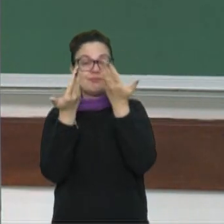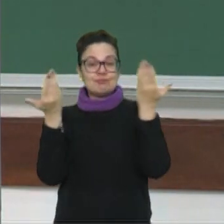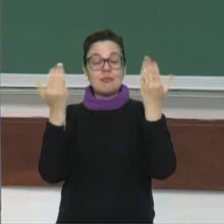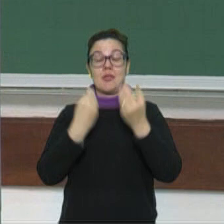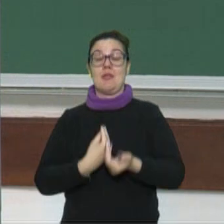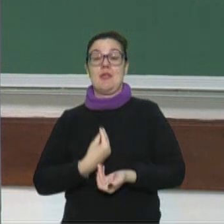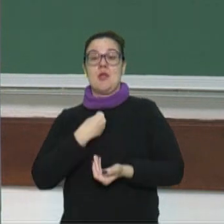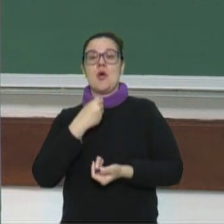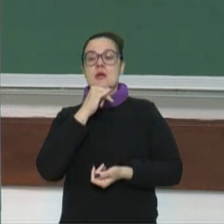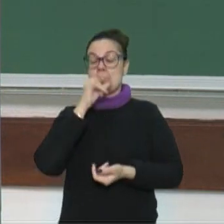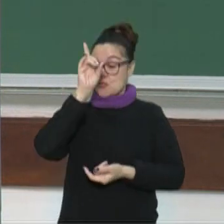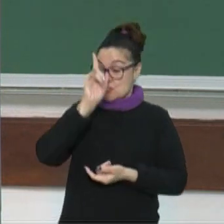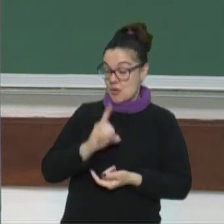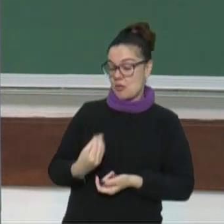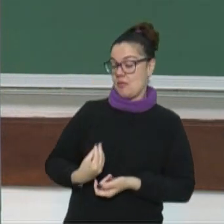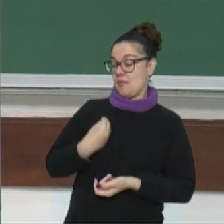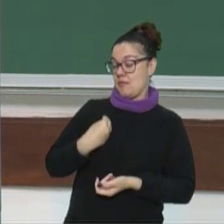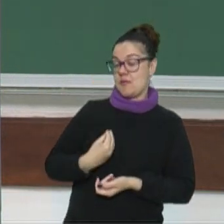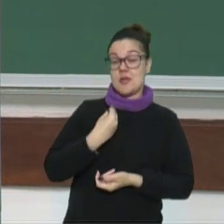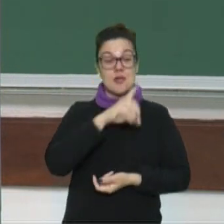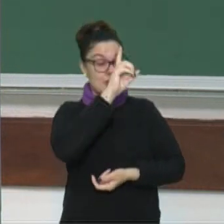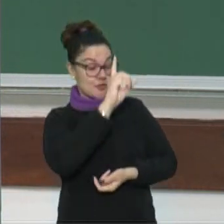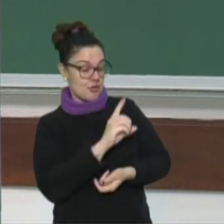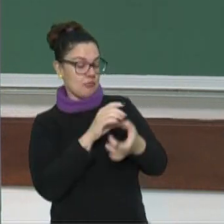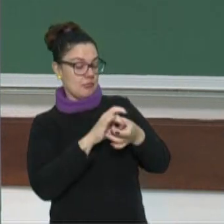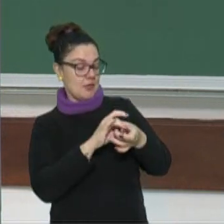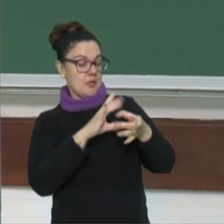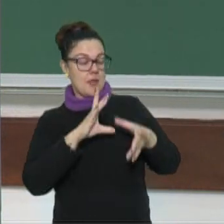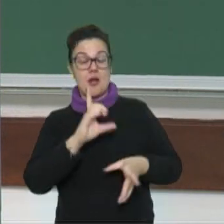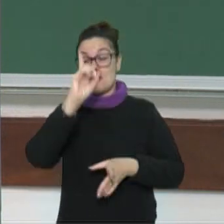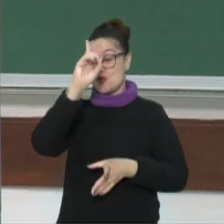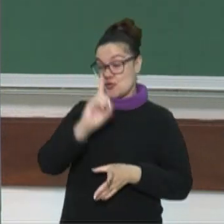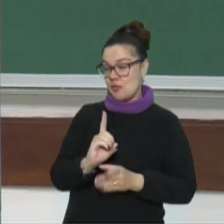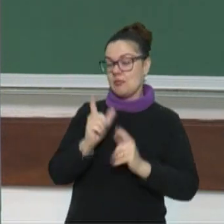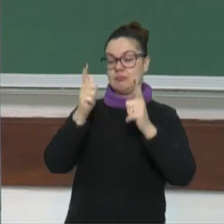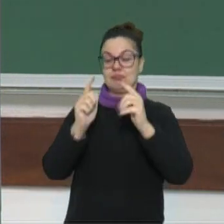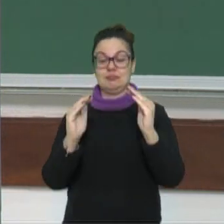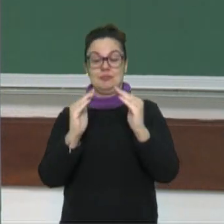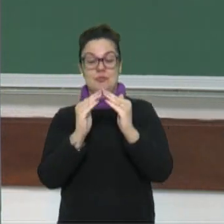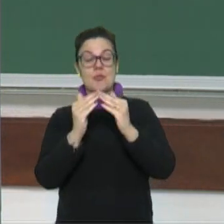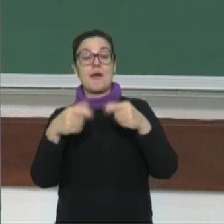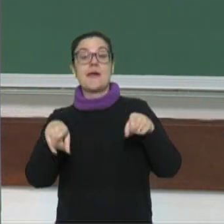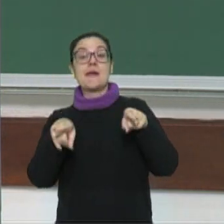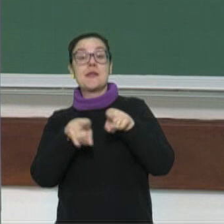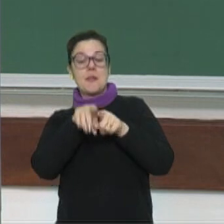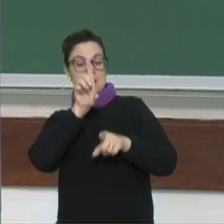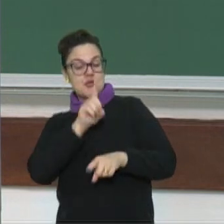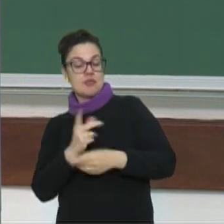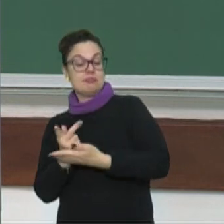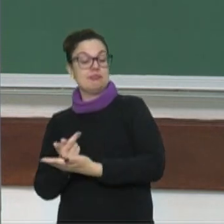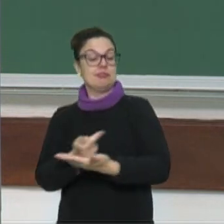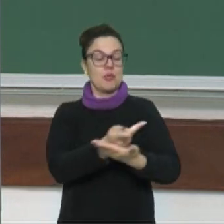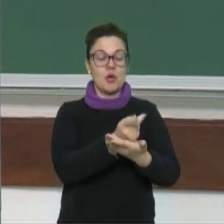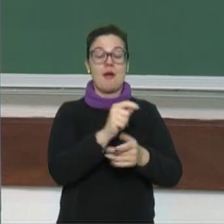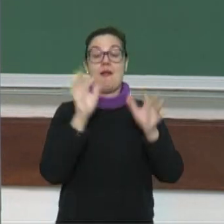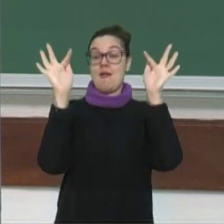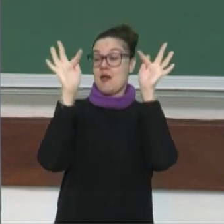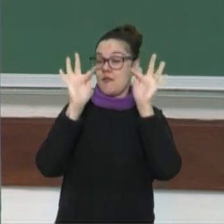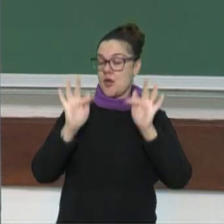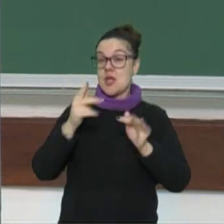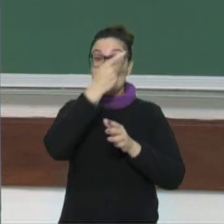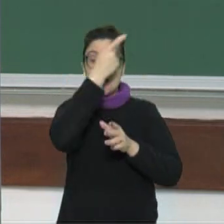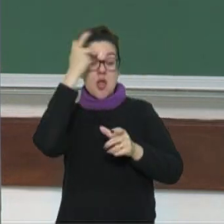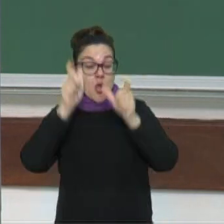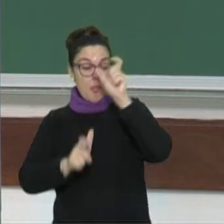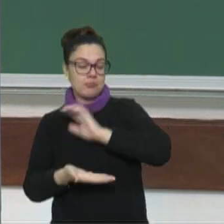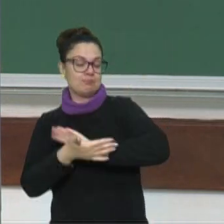Entre eles, o direito à vida, o direito à liberdade, o direito à propriedade, também o direito de buscar a sua felicidade. E ninguém